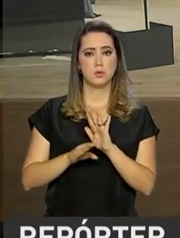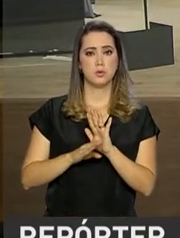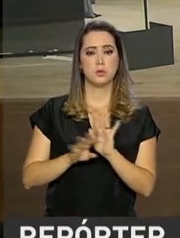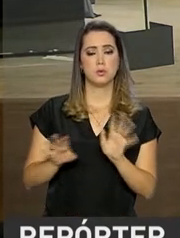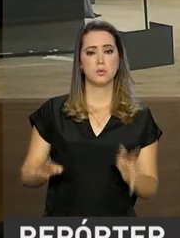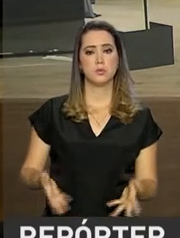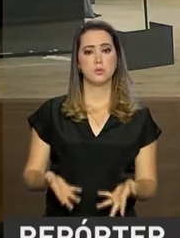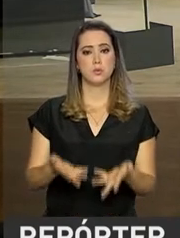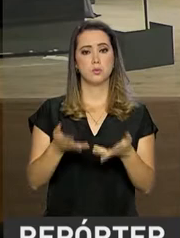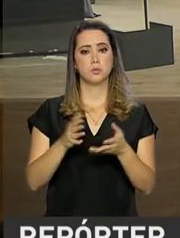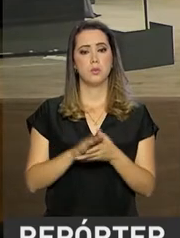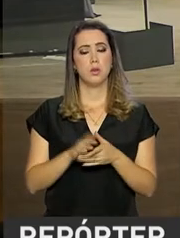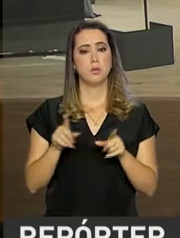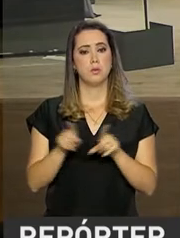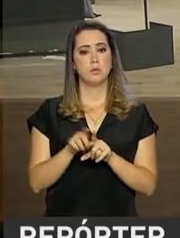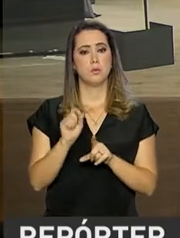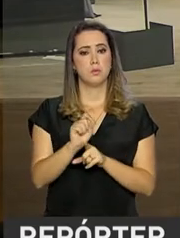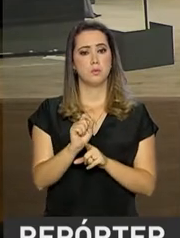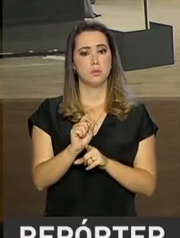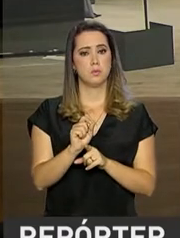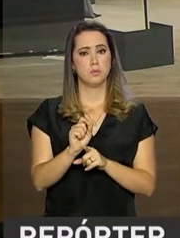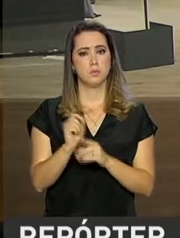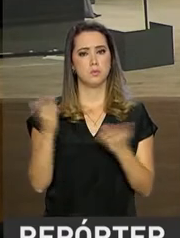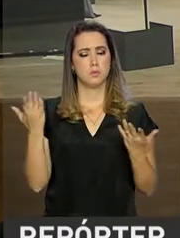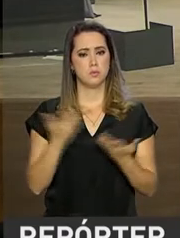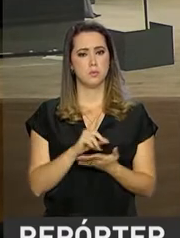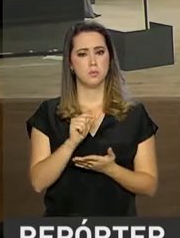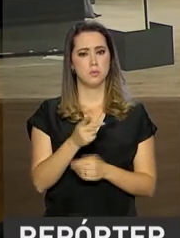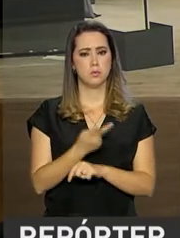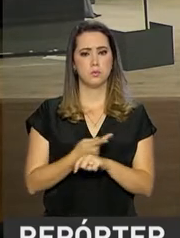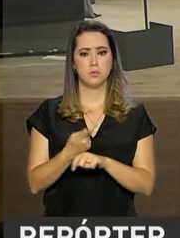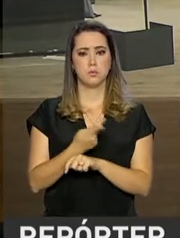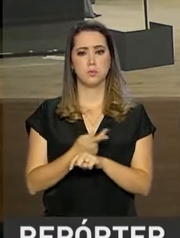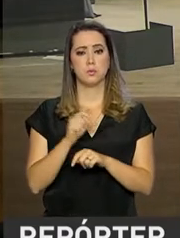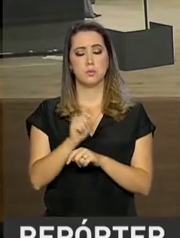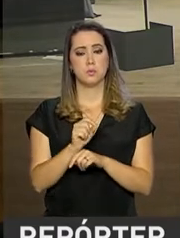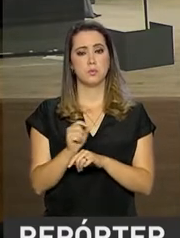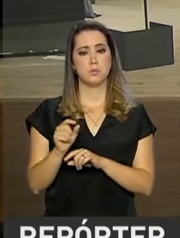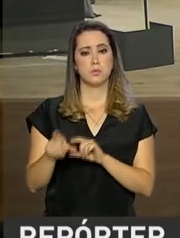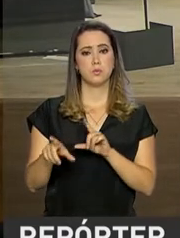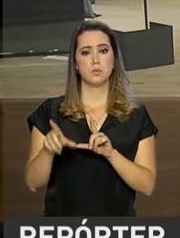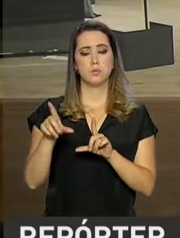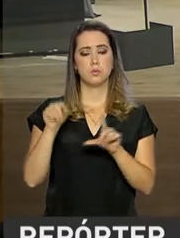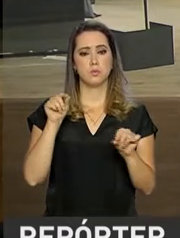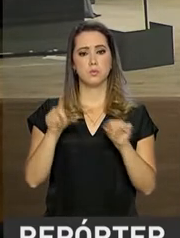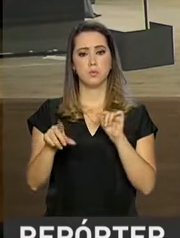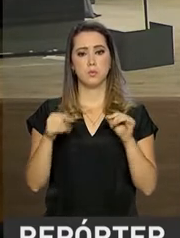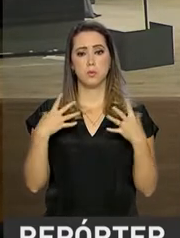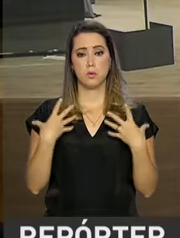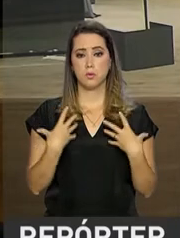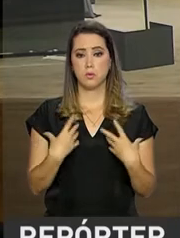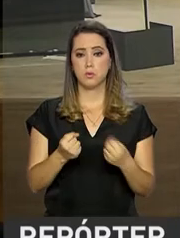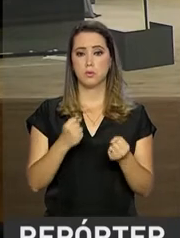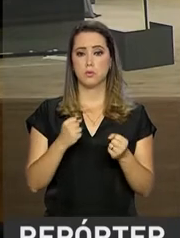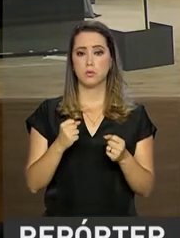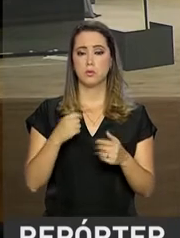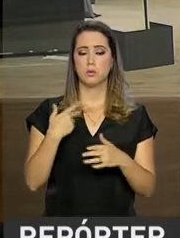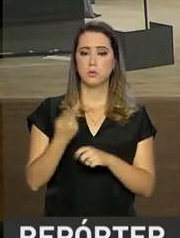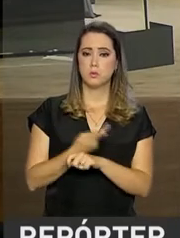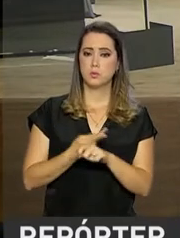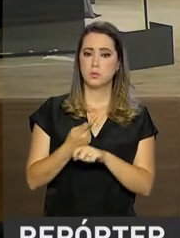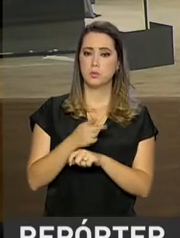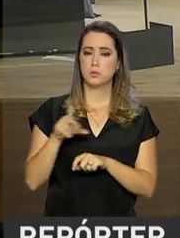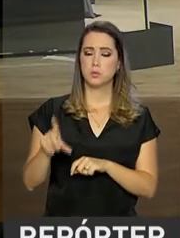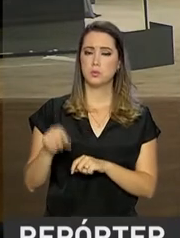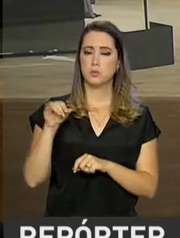infraestrutura proativamente buscando alternativas vamos buscar as oportunidades de